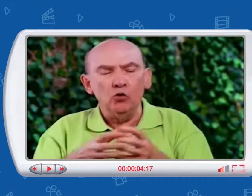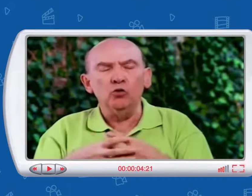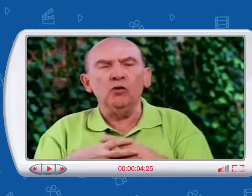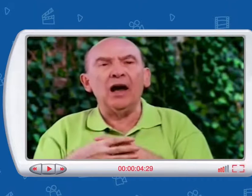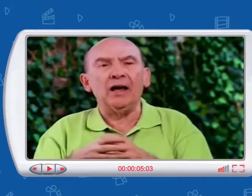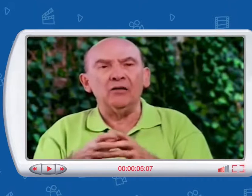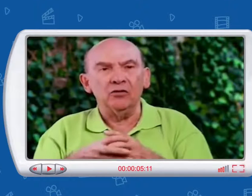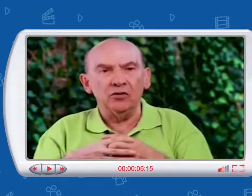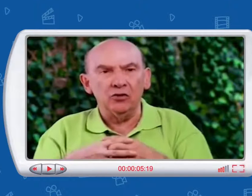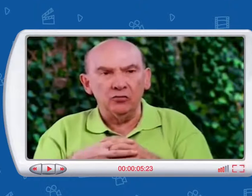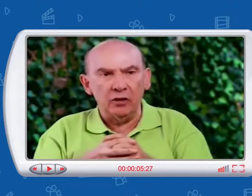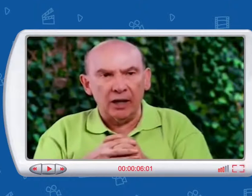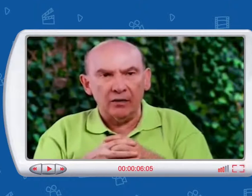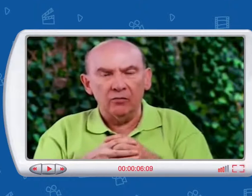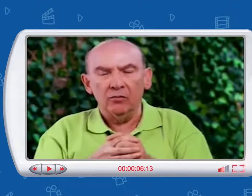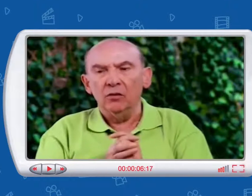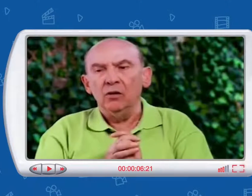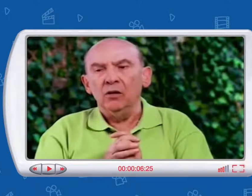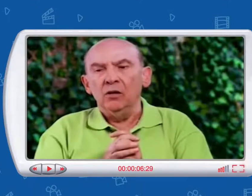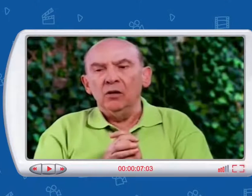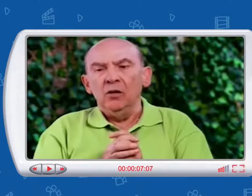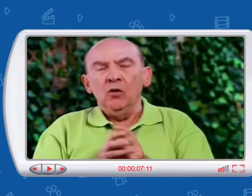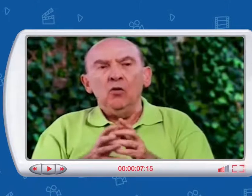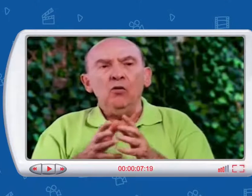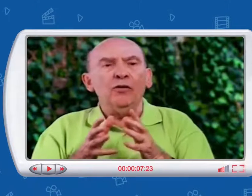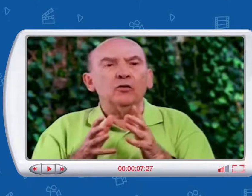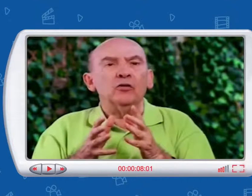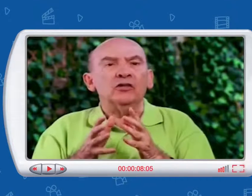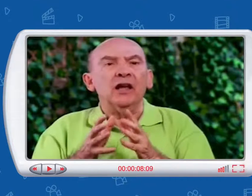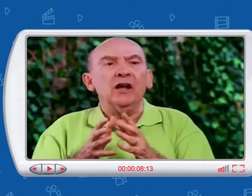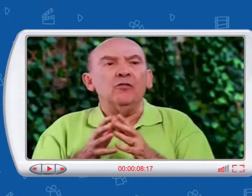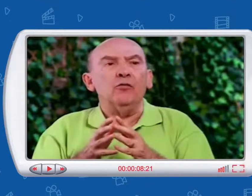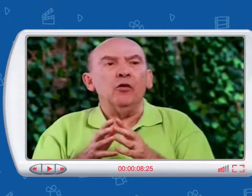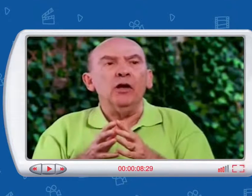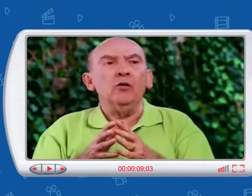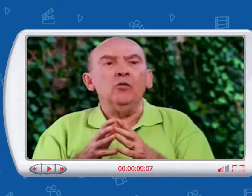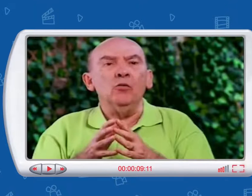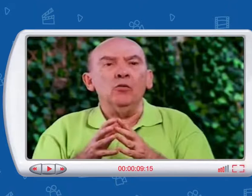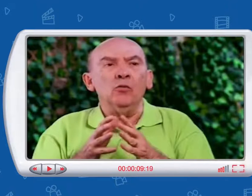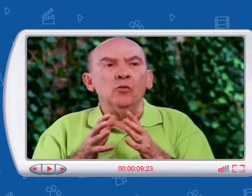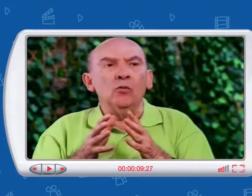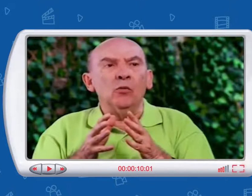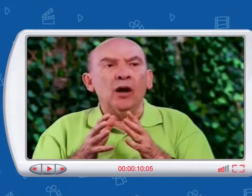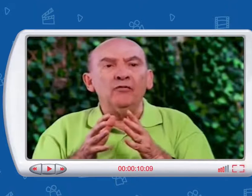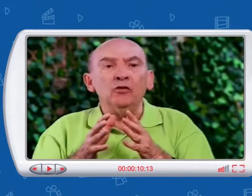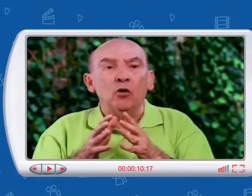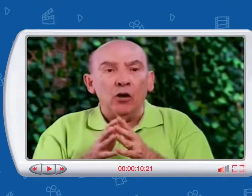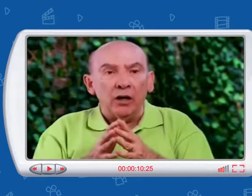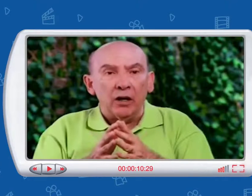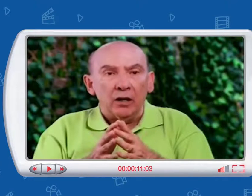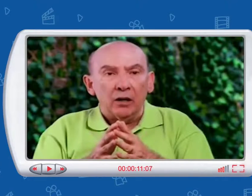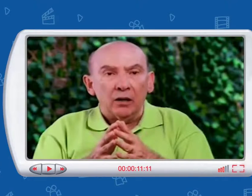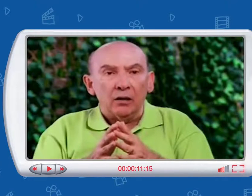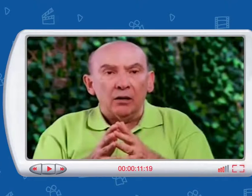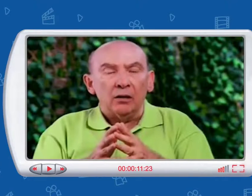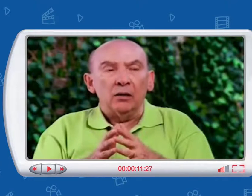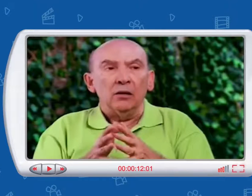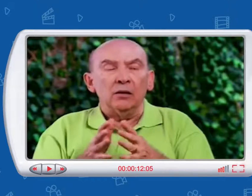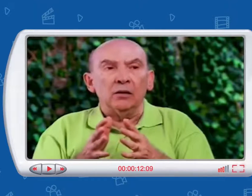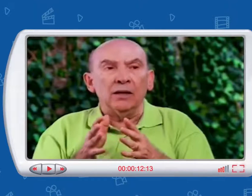conjugaram, que se juntaram. O fator externo foi a vitória,